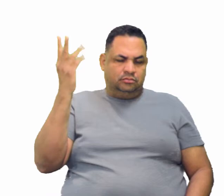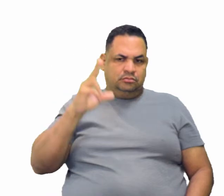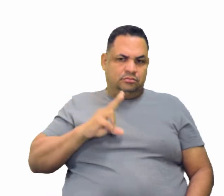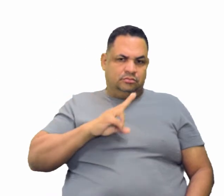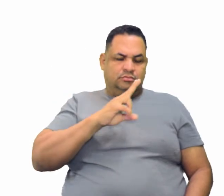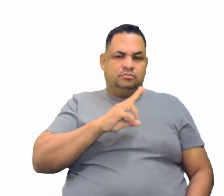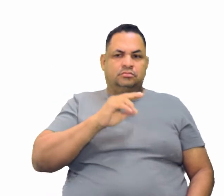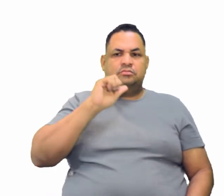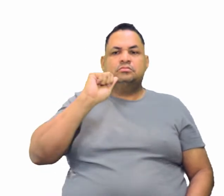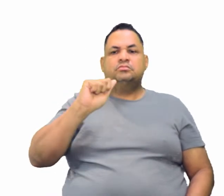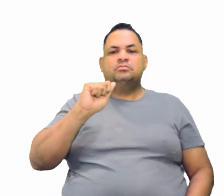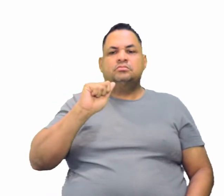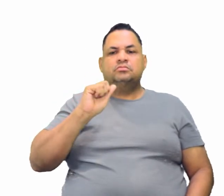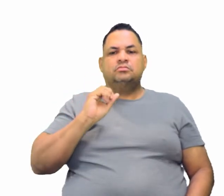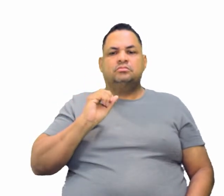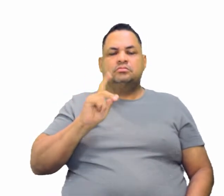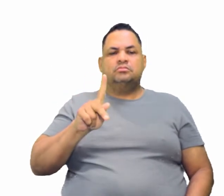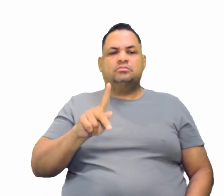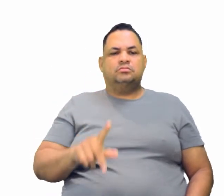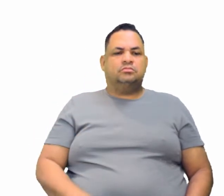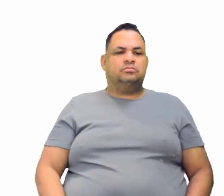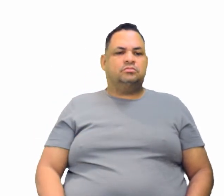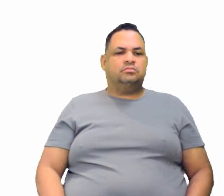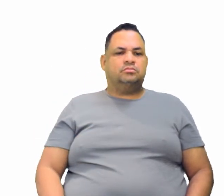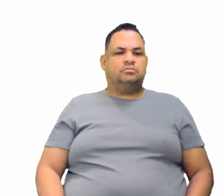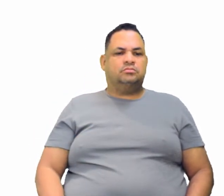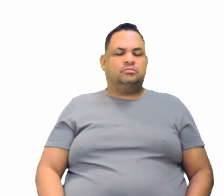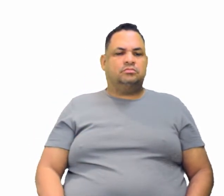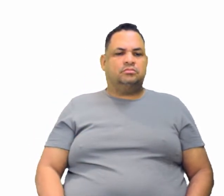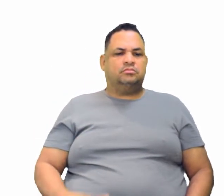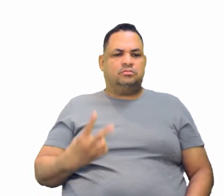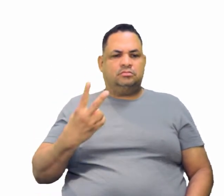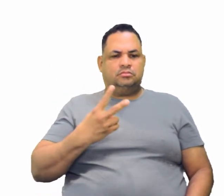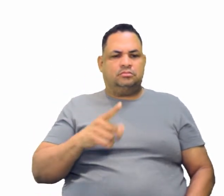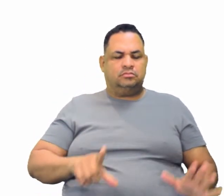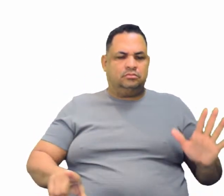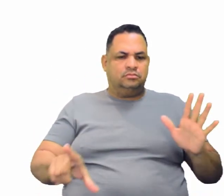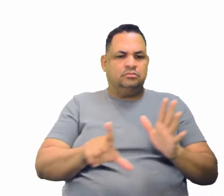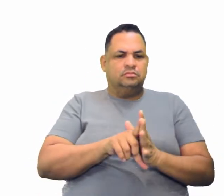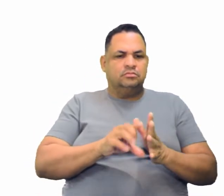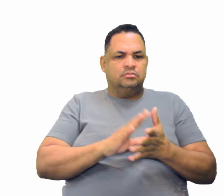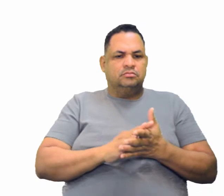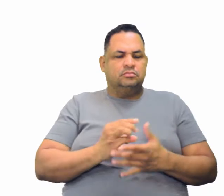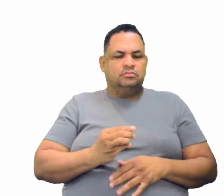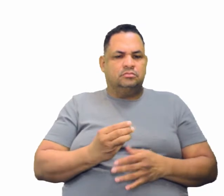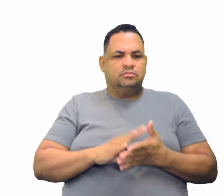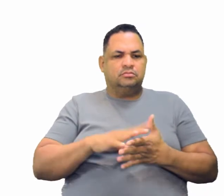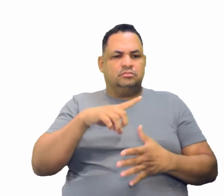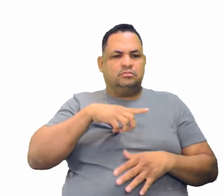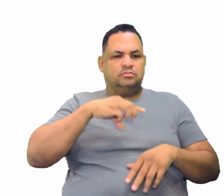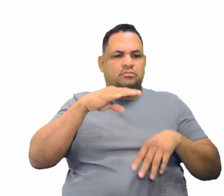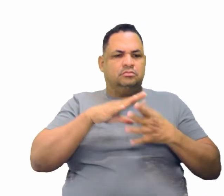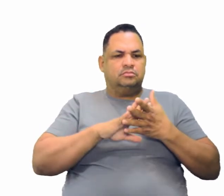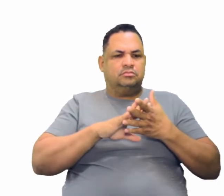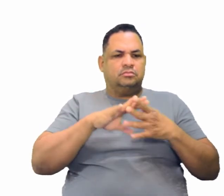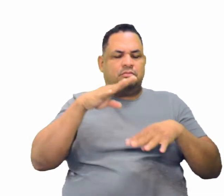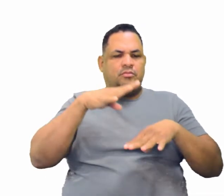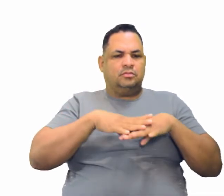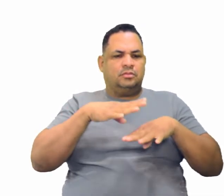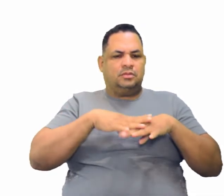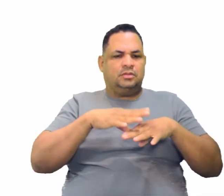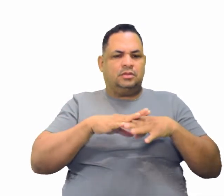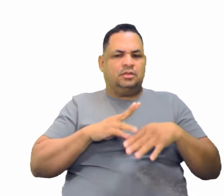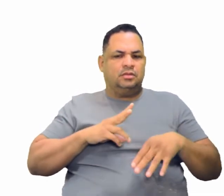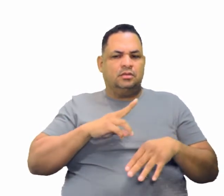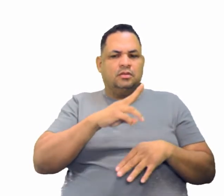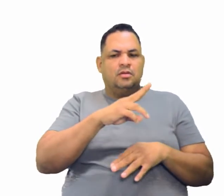força e aceleração, ok? A segunda lei de Newton tem expressão matemática, que a força resultante,